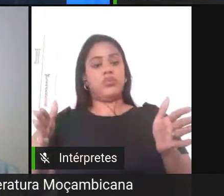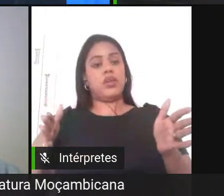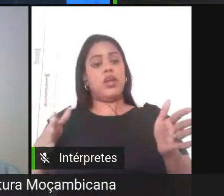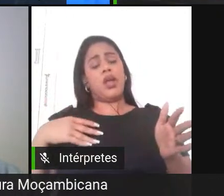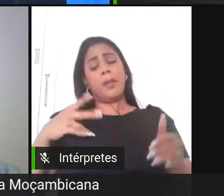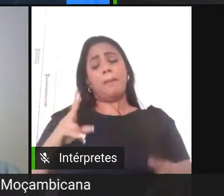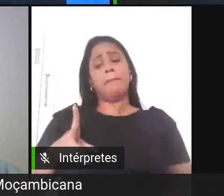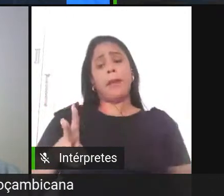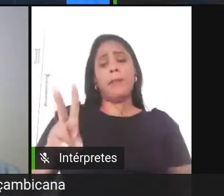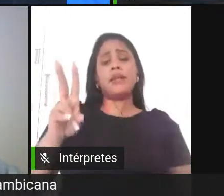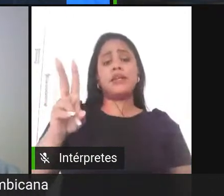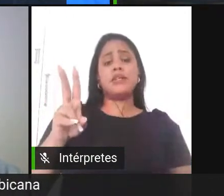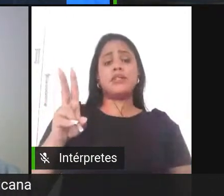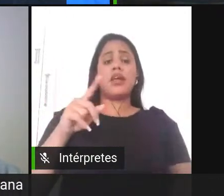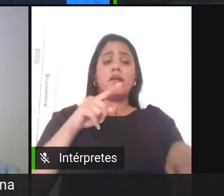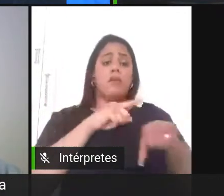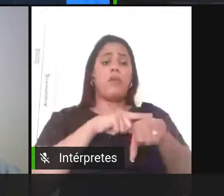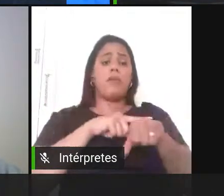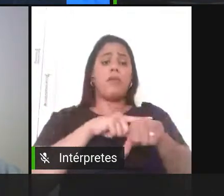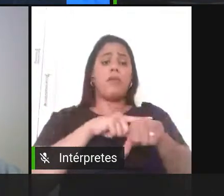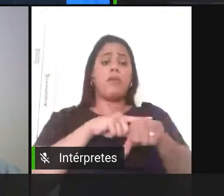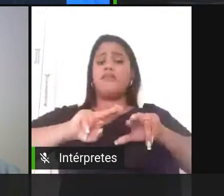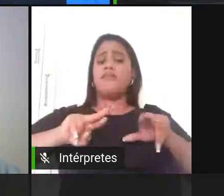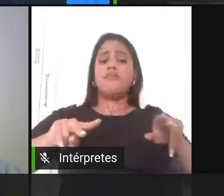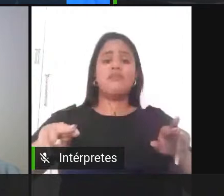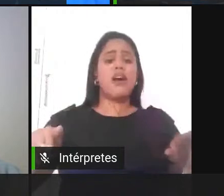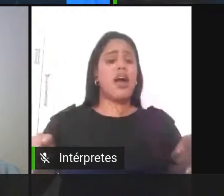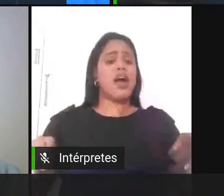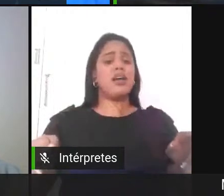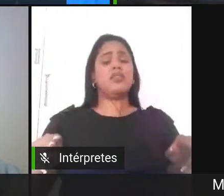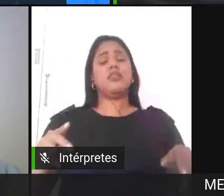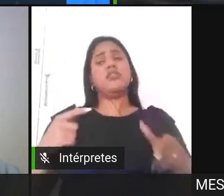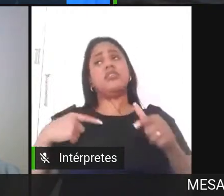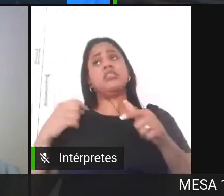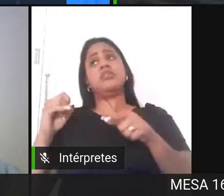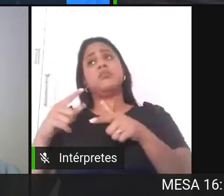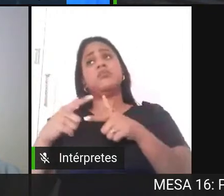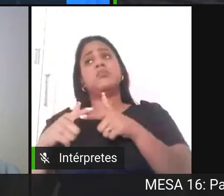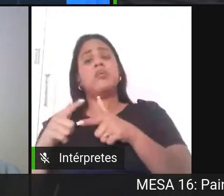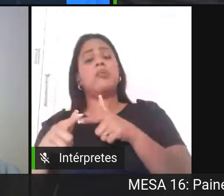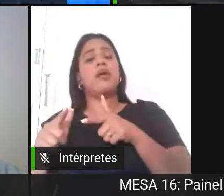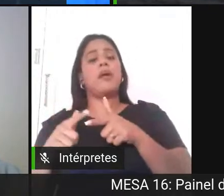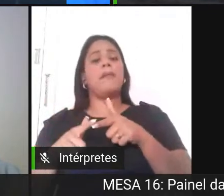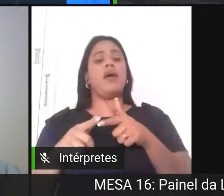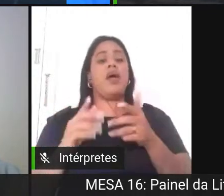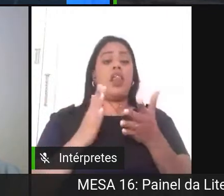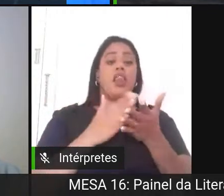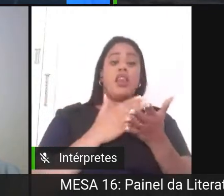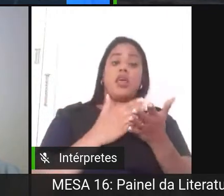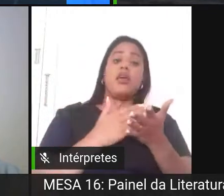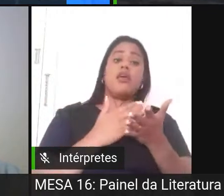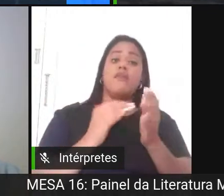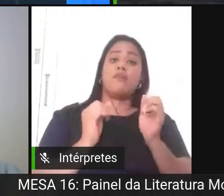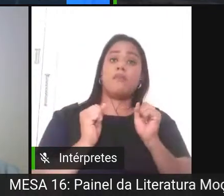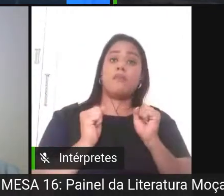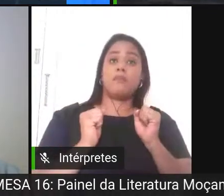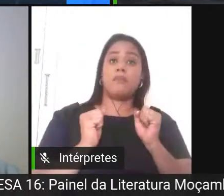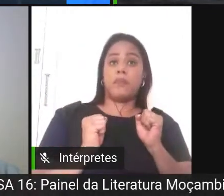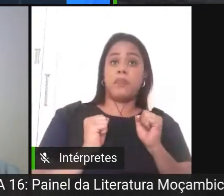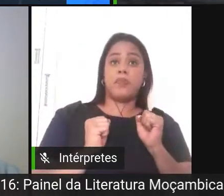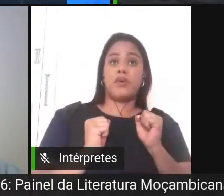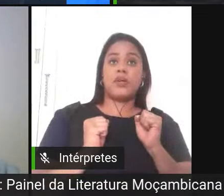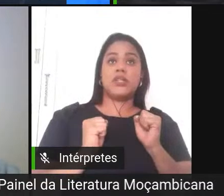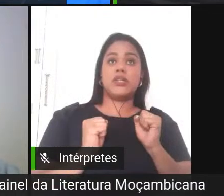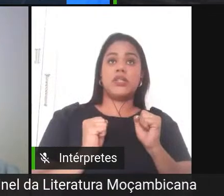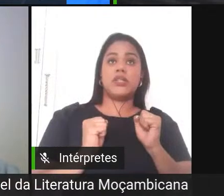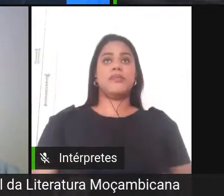momentos. Em vários momentos de crise, esses livros podem ser suscitados, podem ser recuperados e